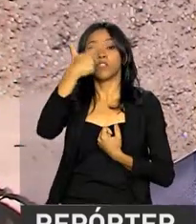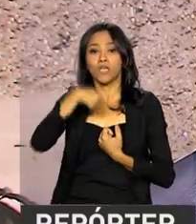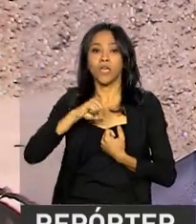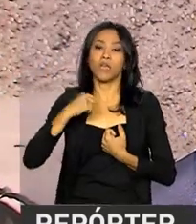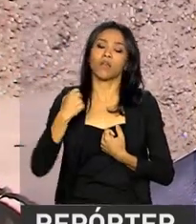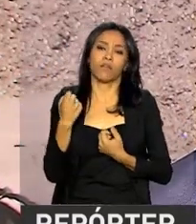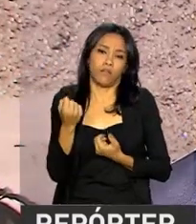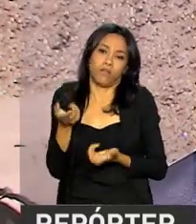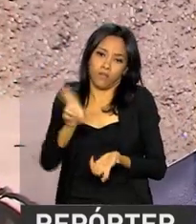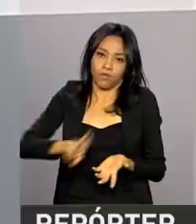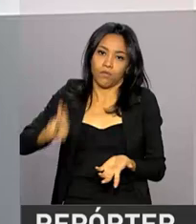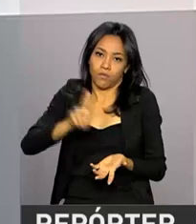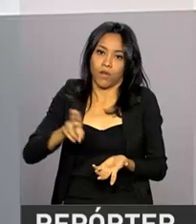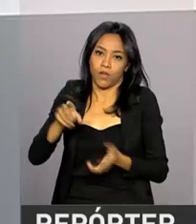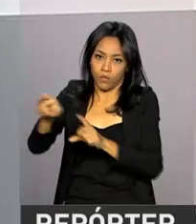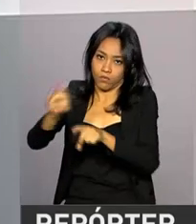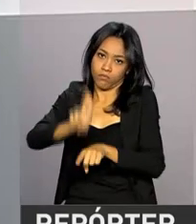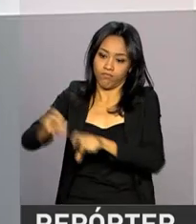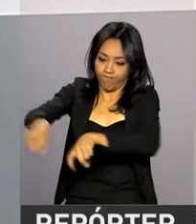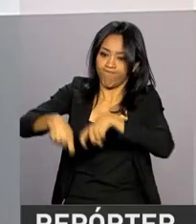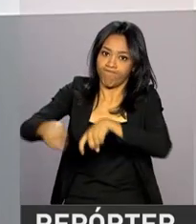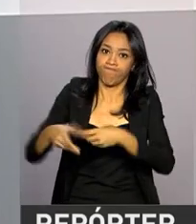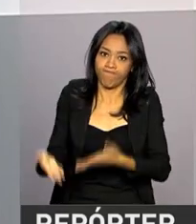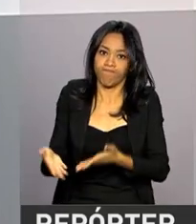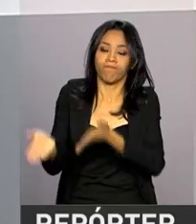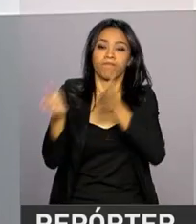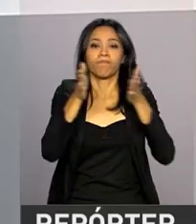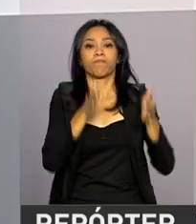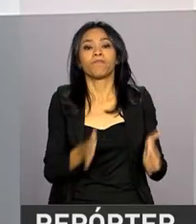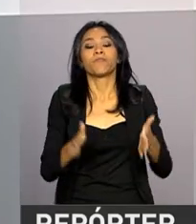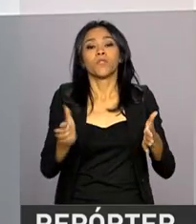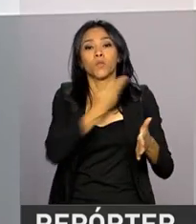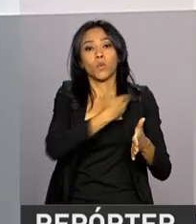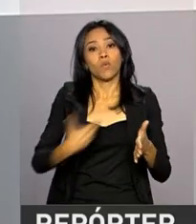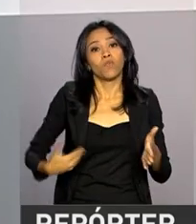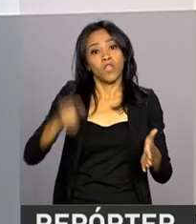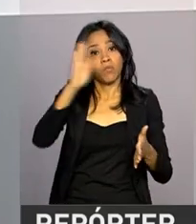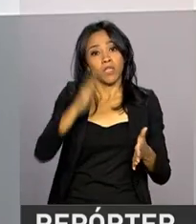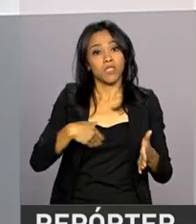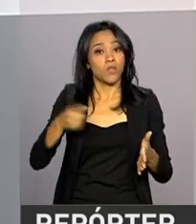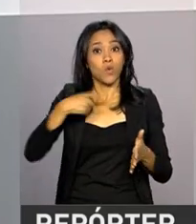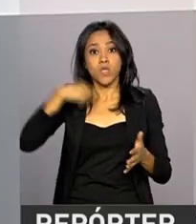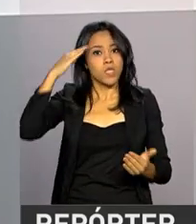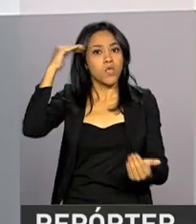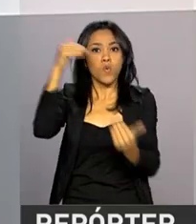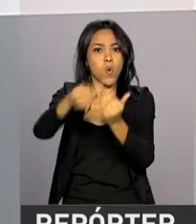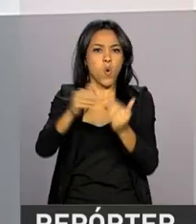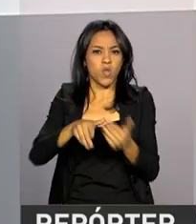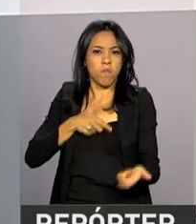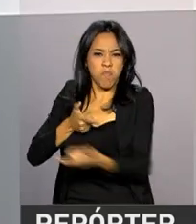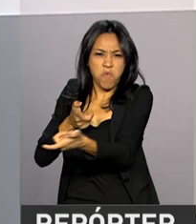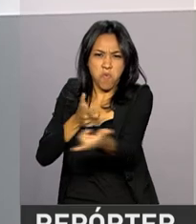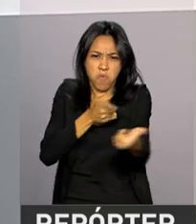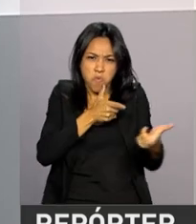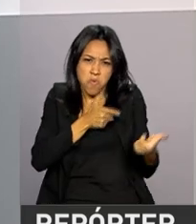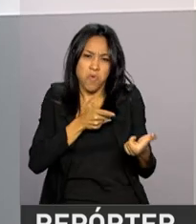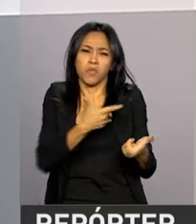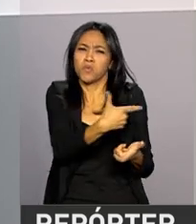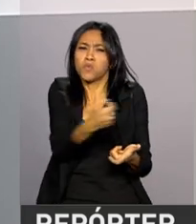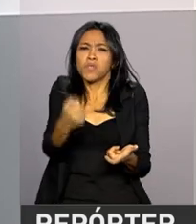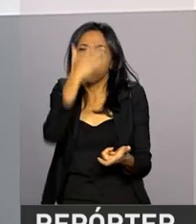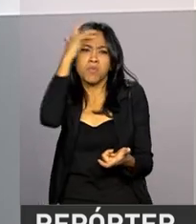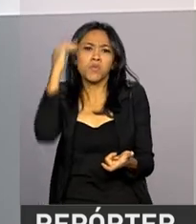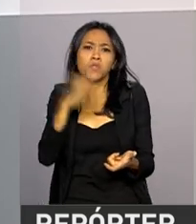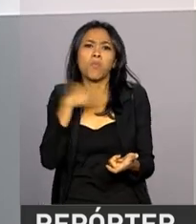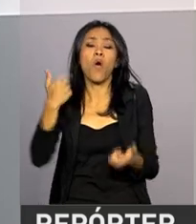que vai consumir esse produto. O governo brasileiro condenou os ataques terroristas que deixaram mais de 200 mortos